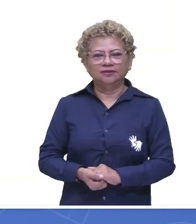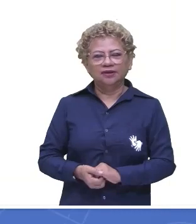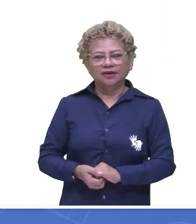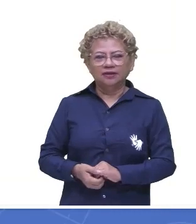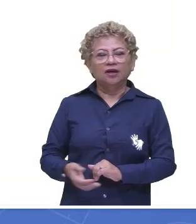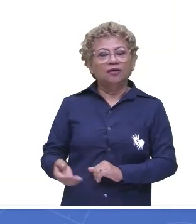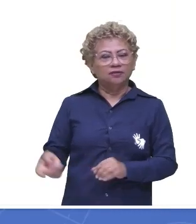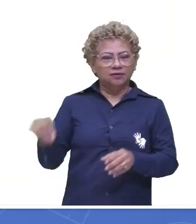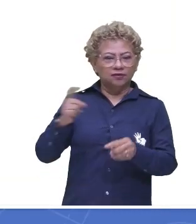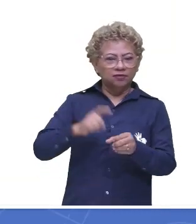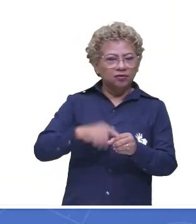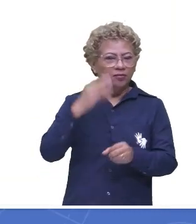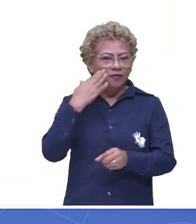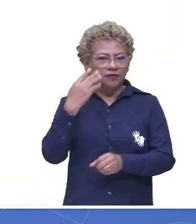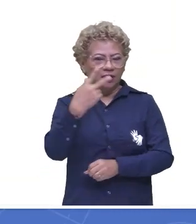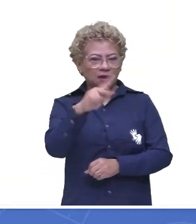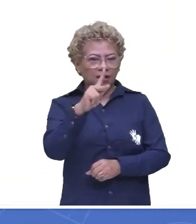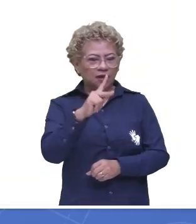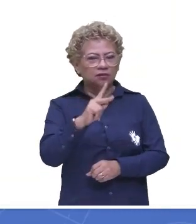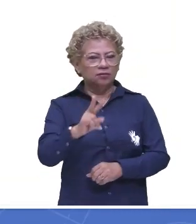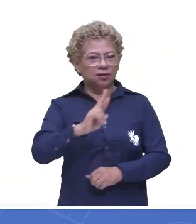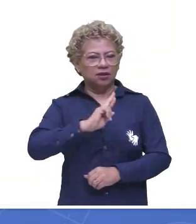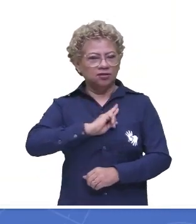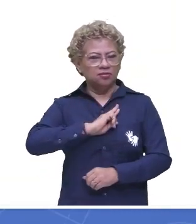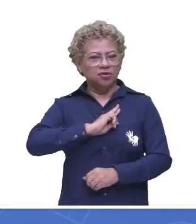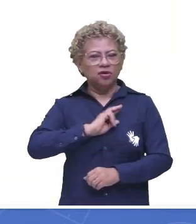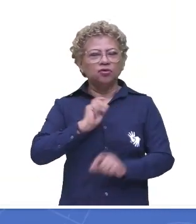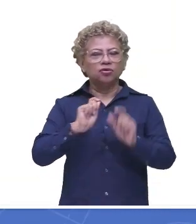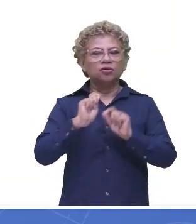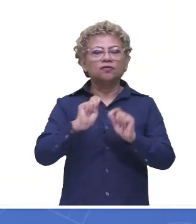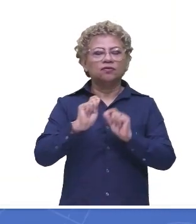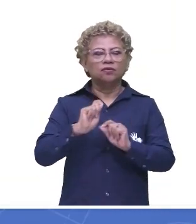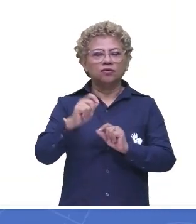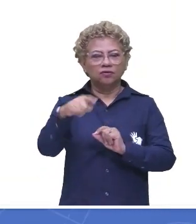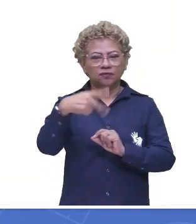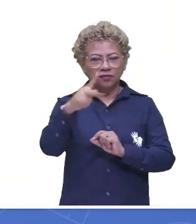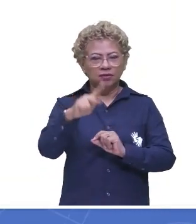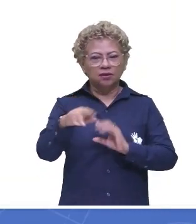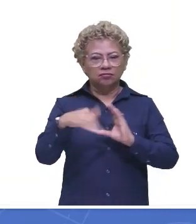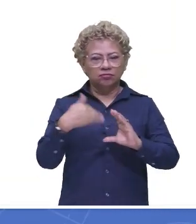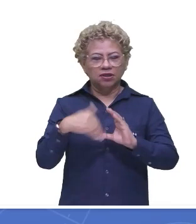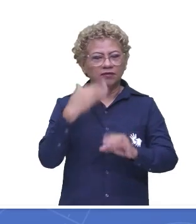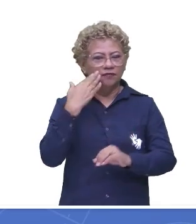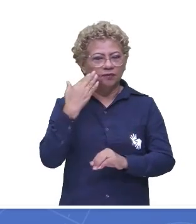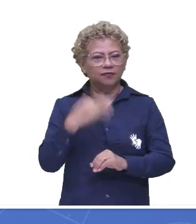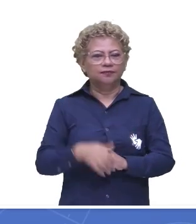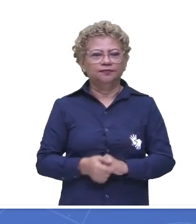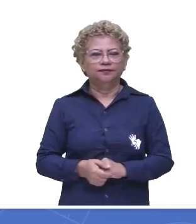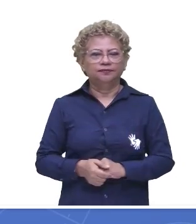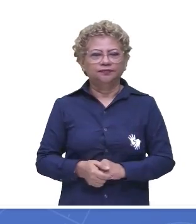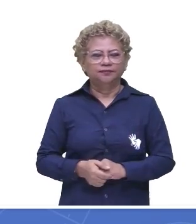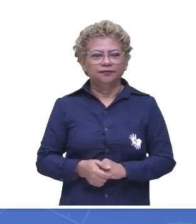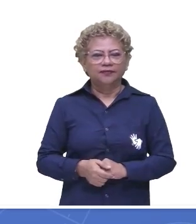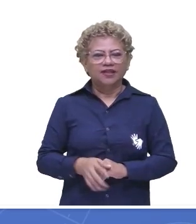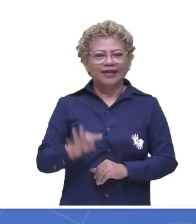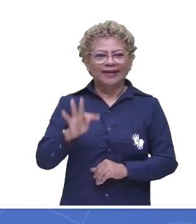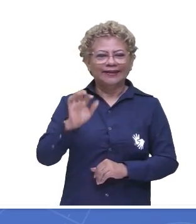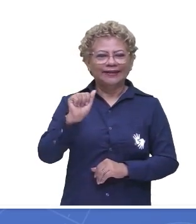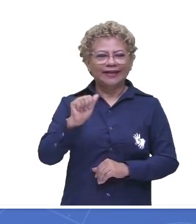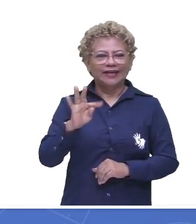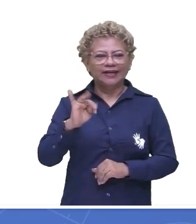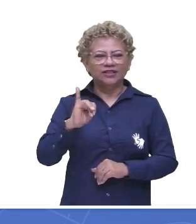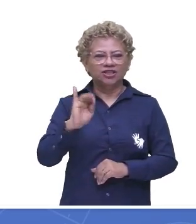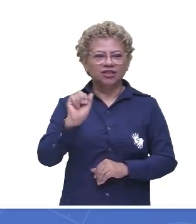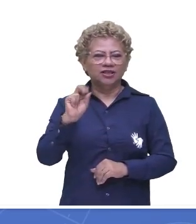pessoal, estamos de volta aí para verificar o que vocês colocaram nas nossas respostas. Vamos lá. O primeiro foi